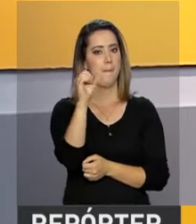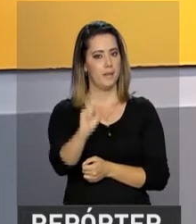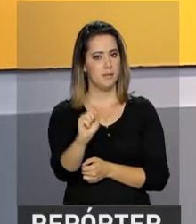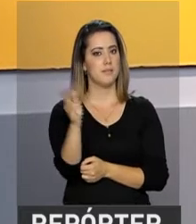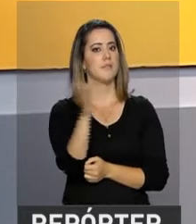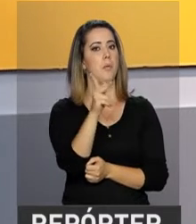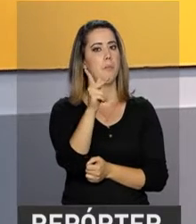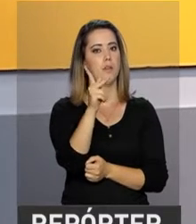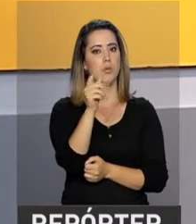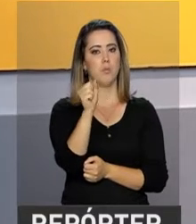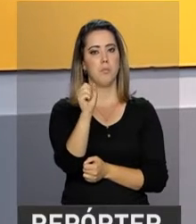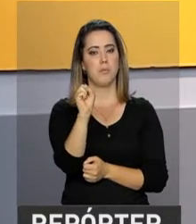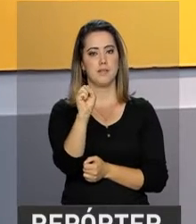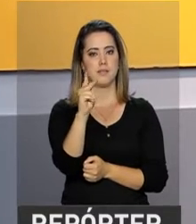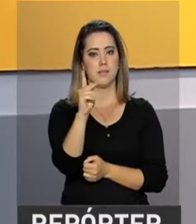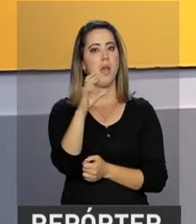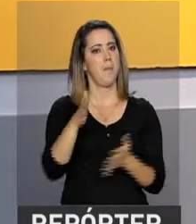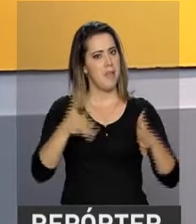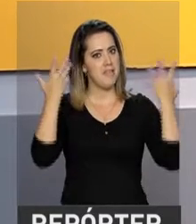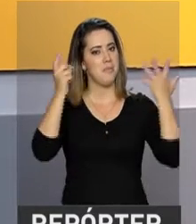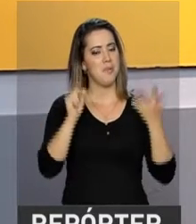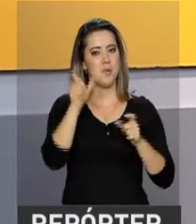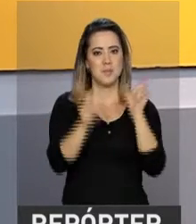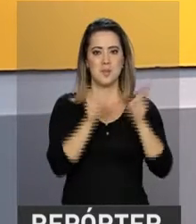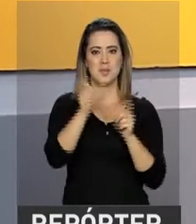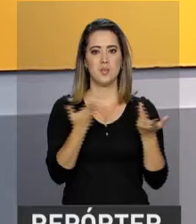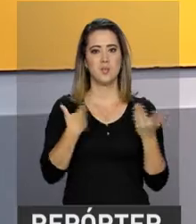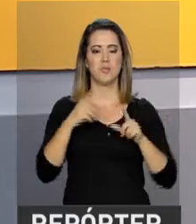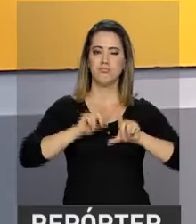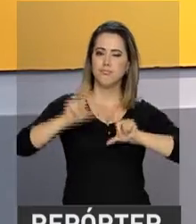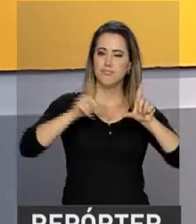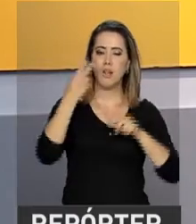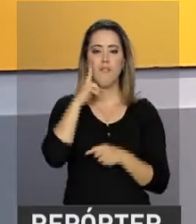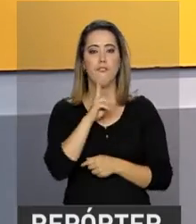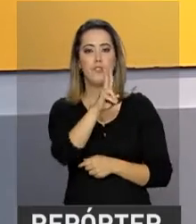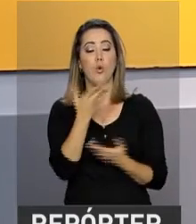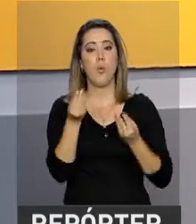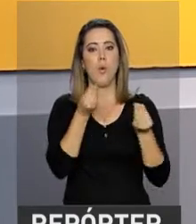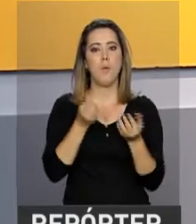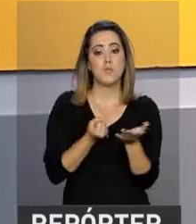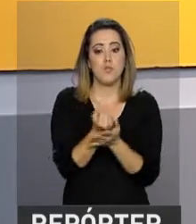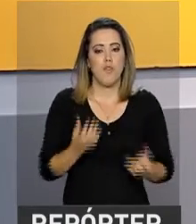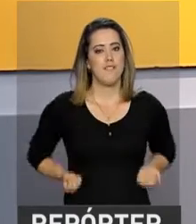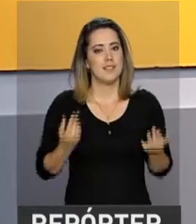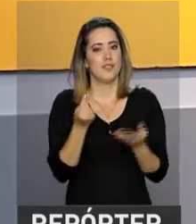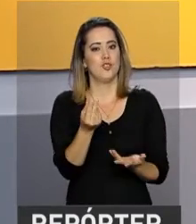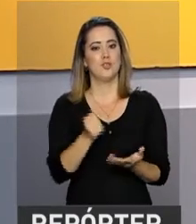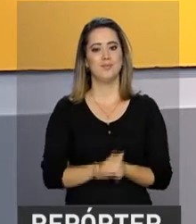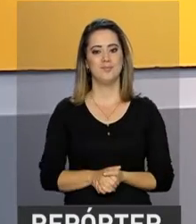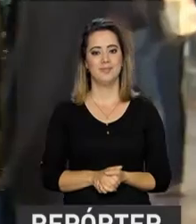pis/pasep animou muita gente a repórter beatriz albuquerque foi às ruas para saber como as pessoas vão gastar esse dinheiro é